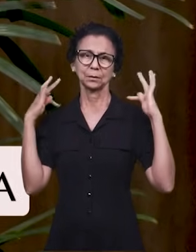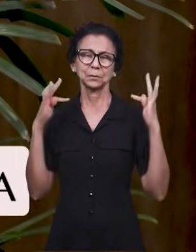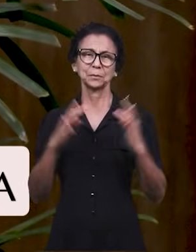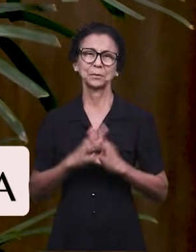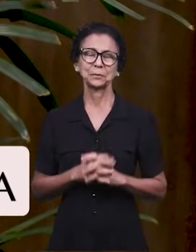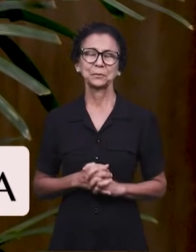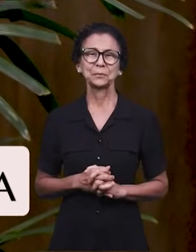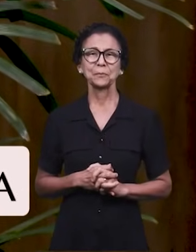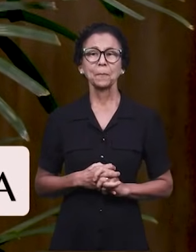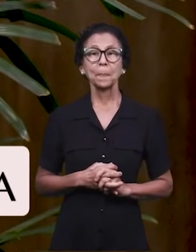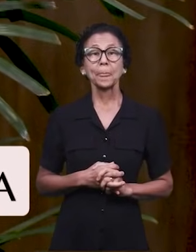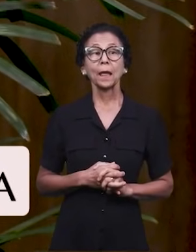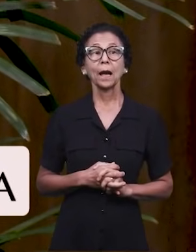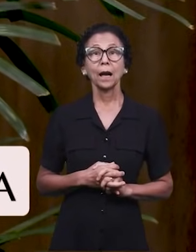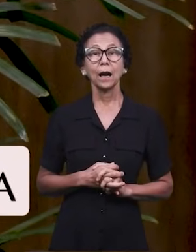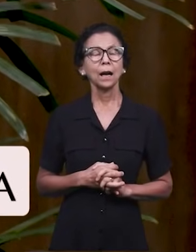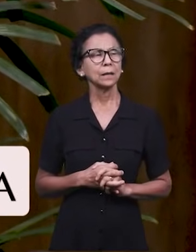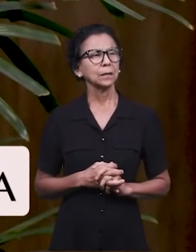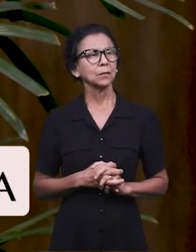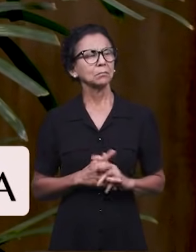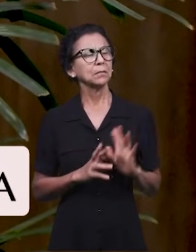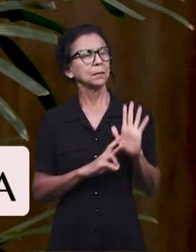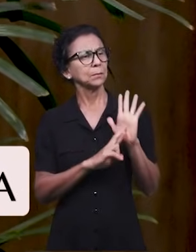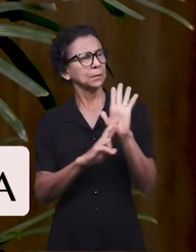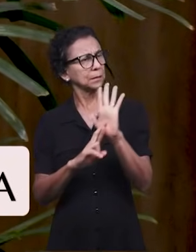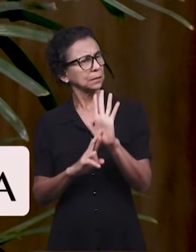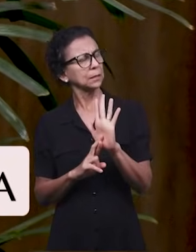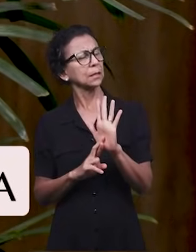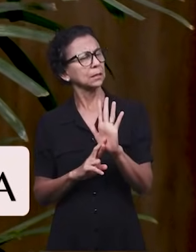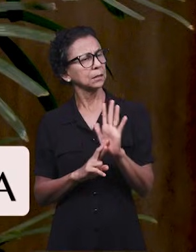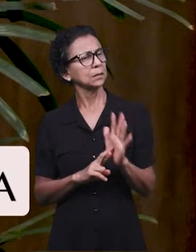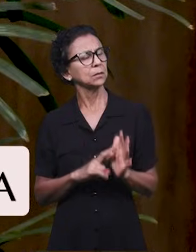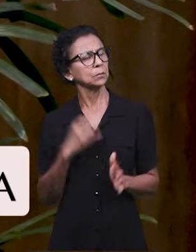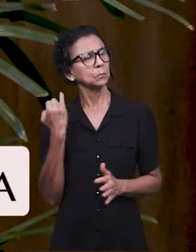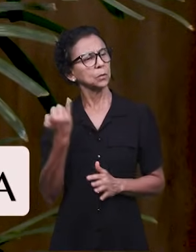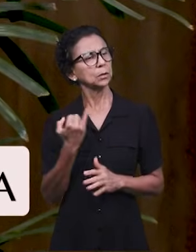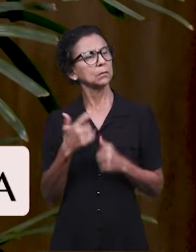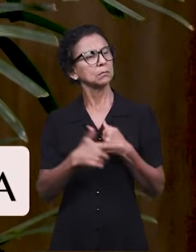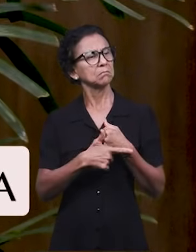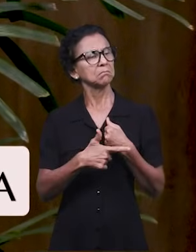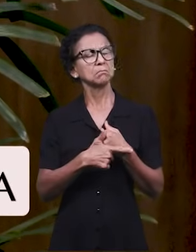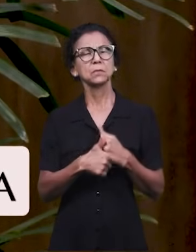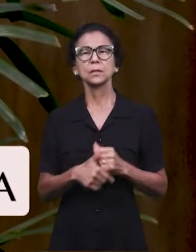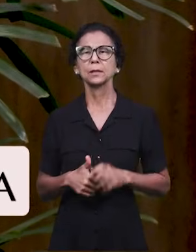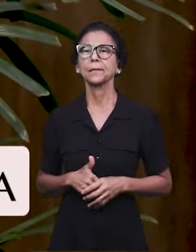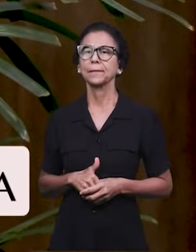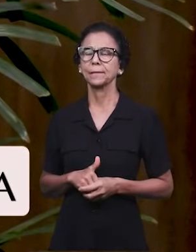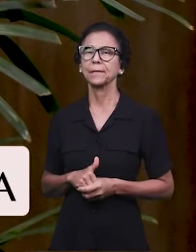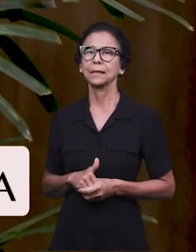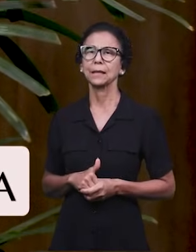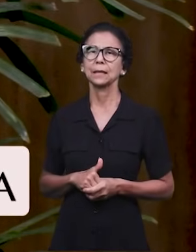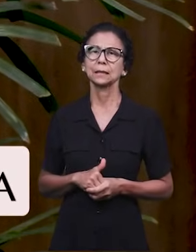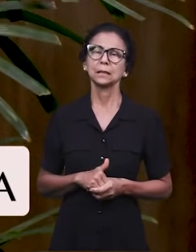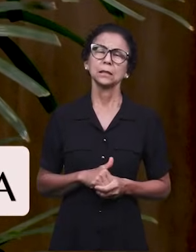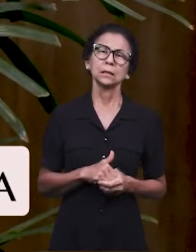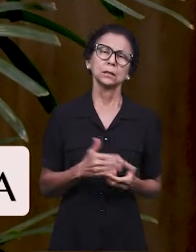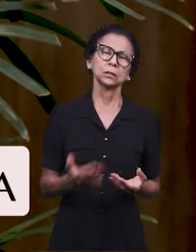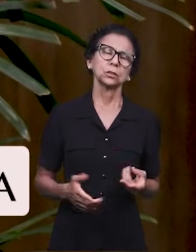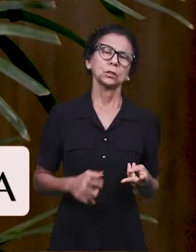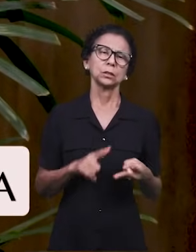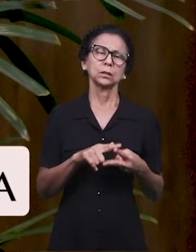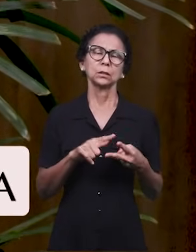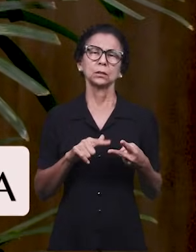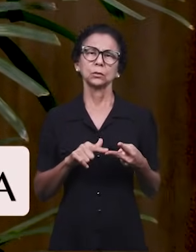serve como um referencial, né? Então, é muito importante essa função, esse papel ali, seja do cônsul ou